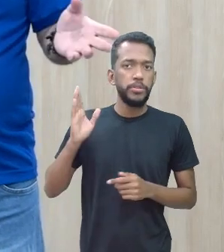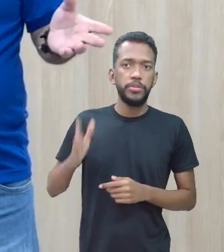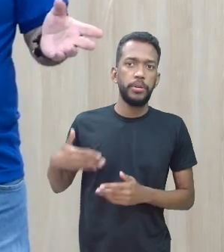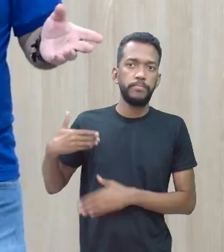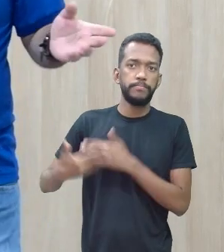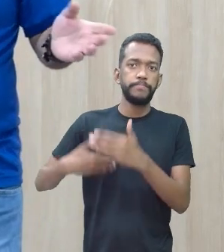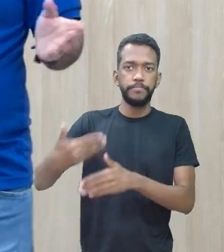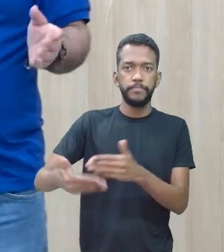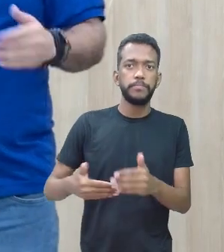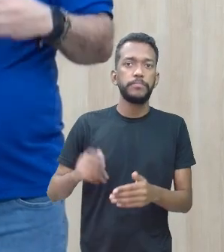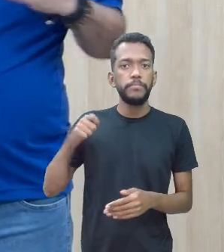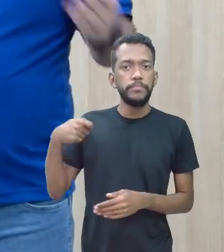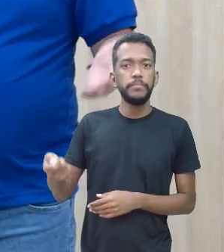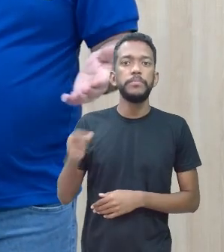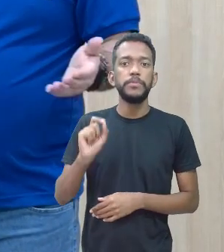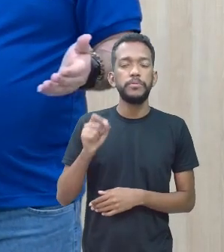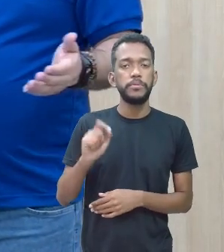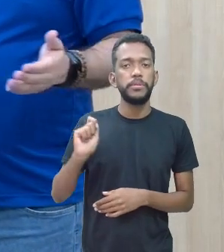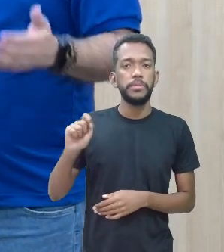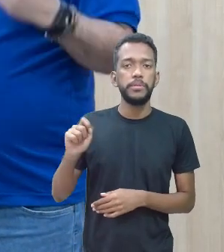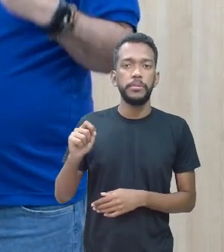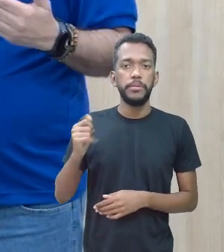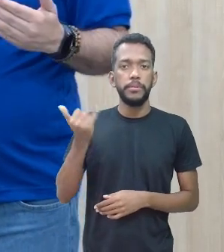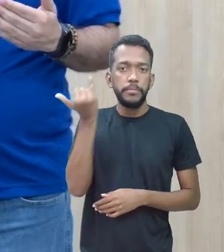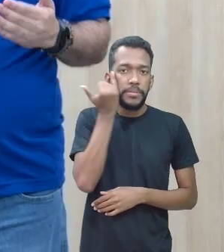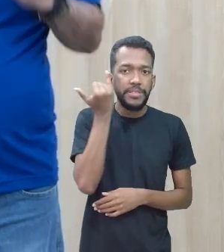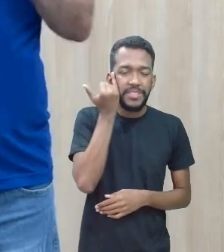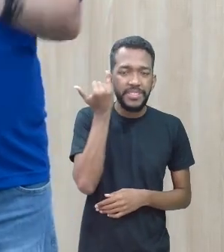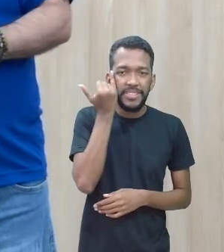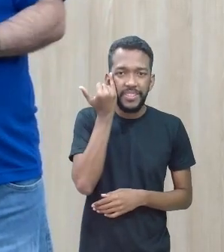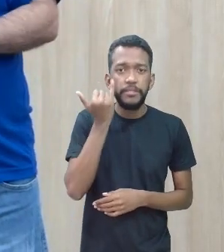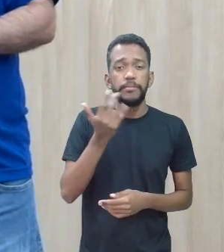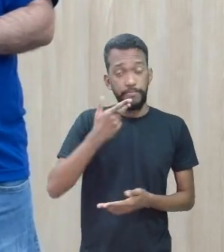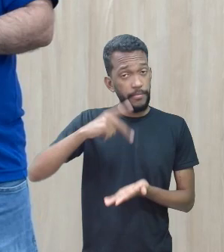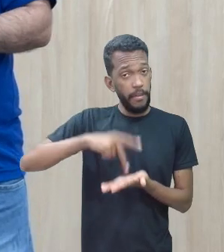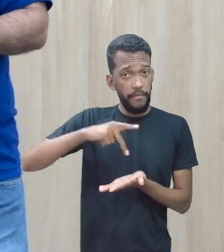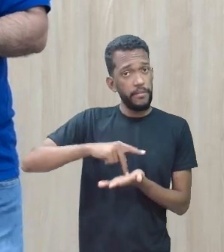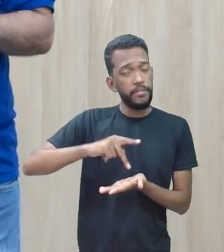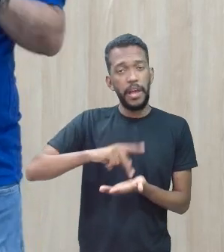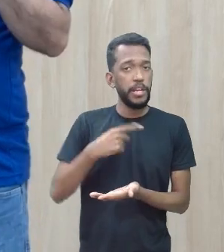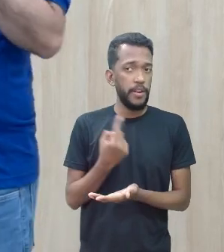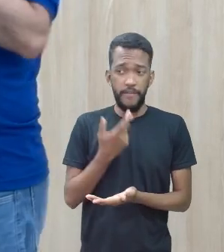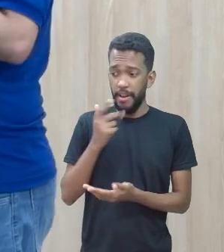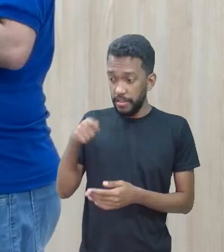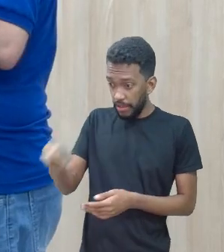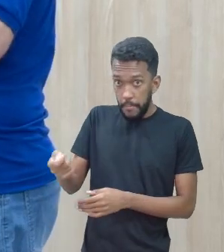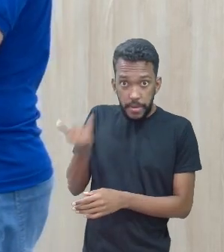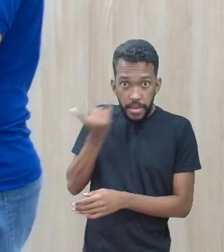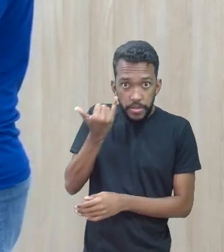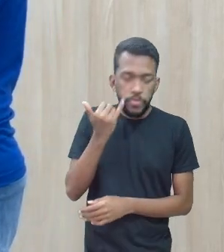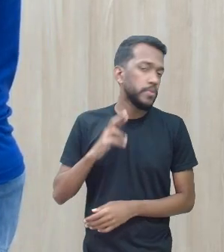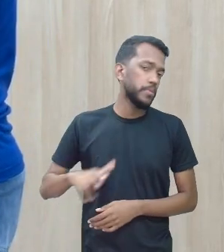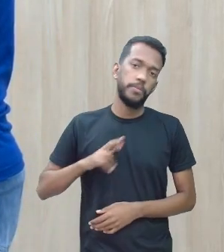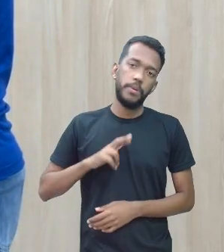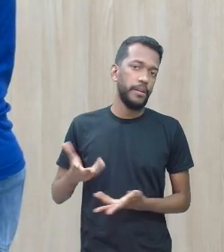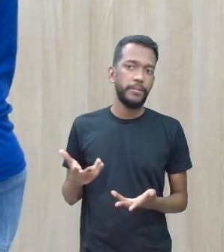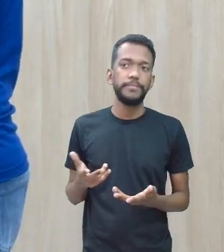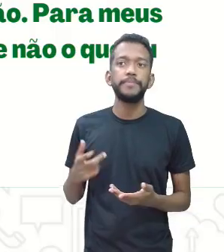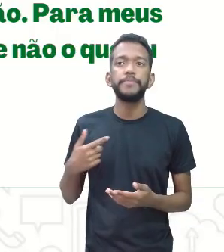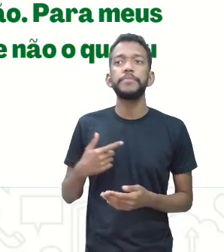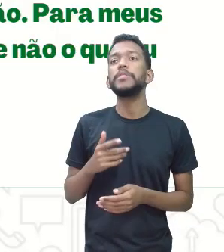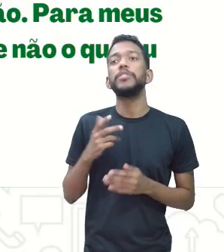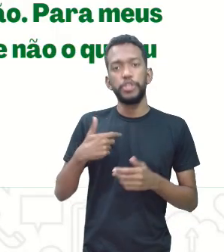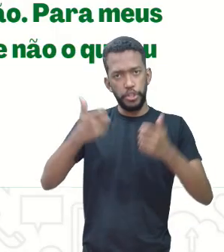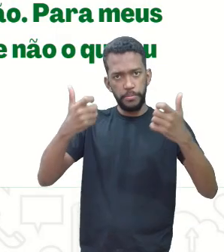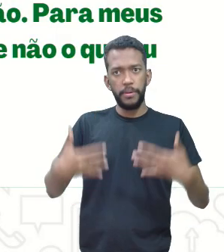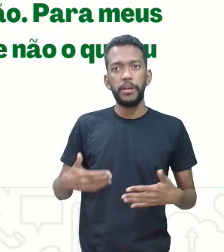ser classificados como preguiçosos, quando na realidade a gente não pode afirmar isso, né? Então ele dizia, né, e como já